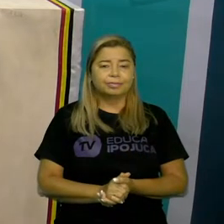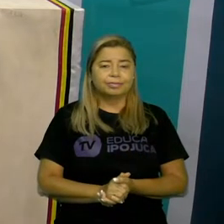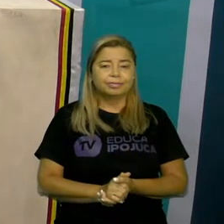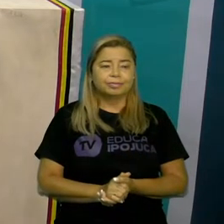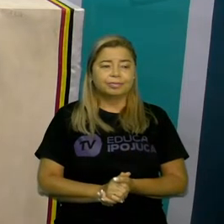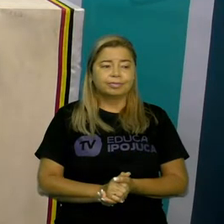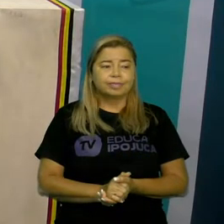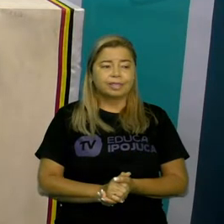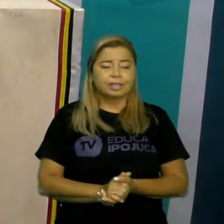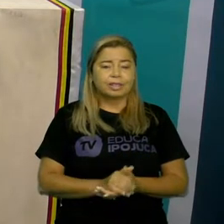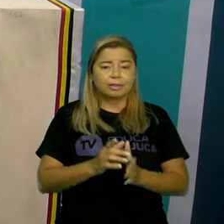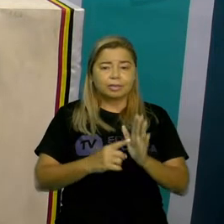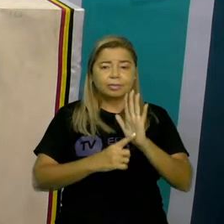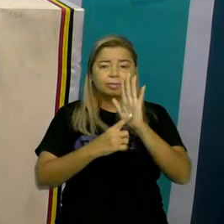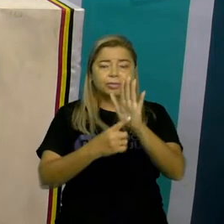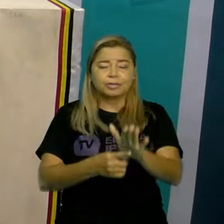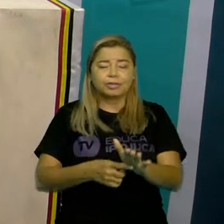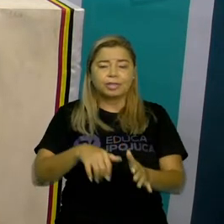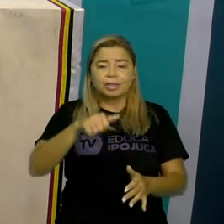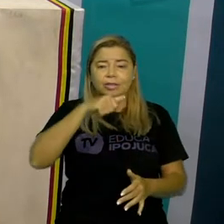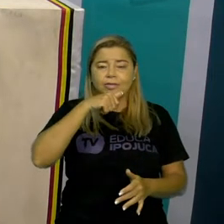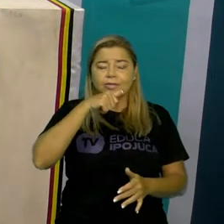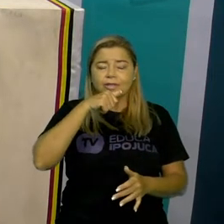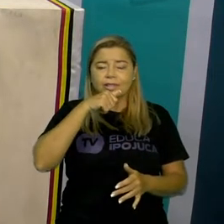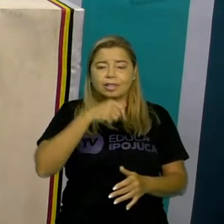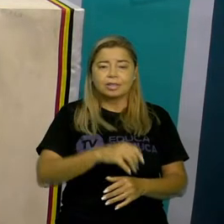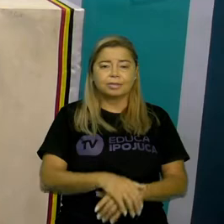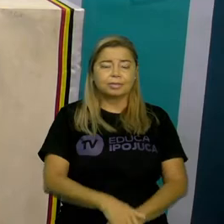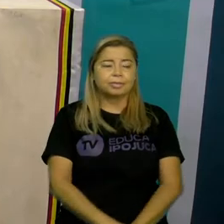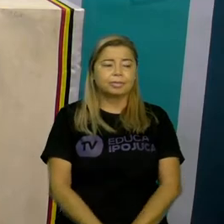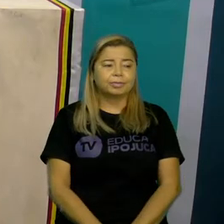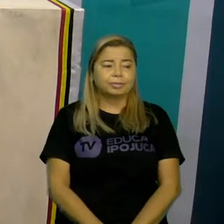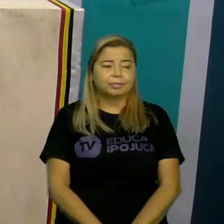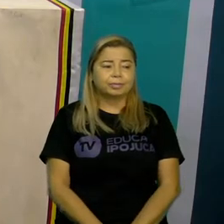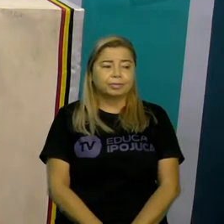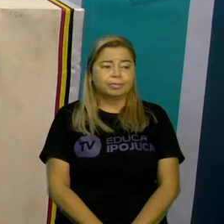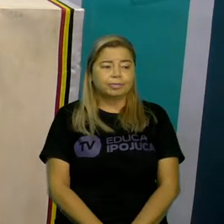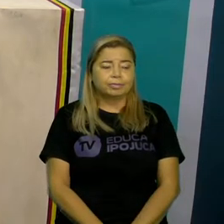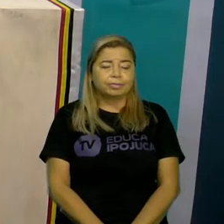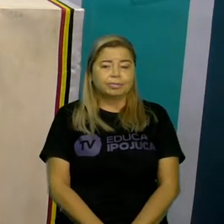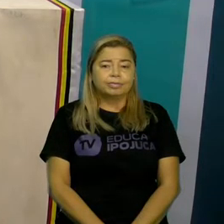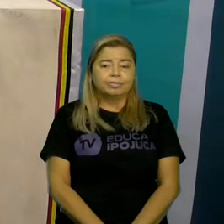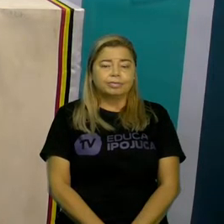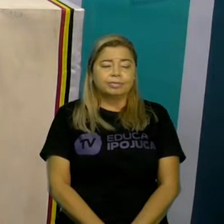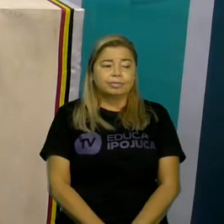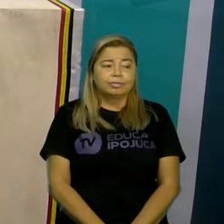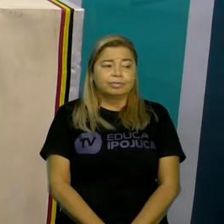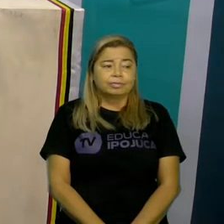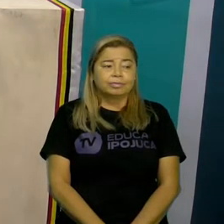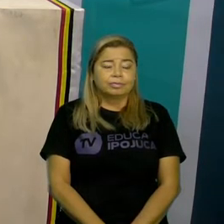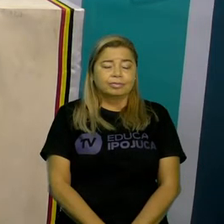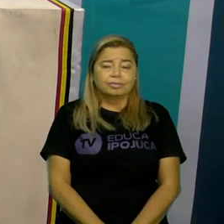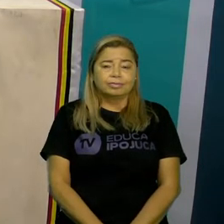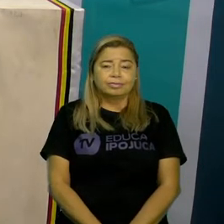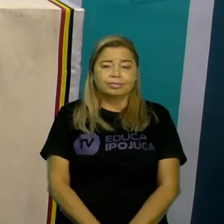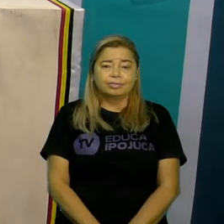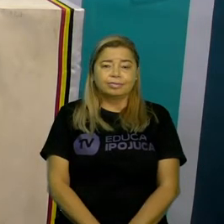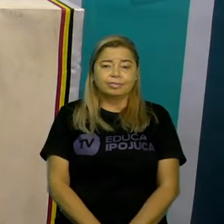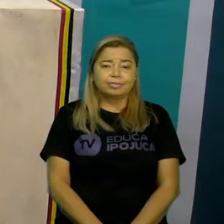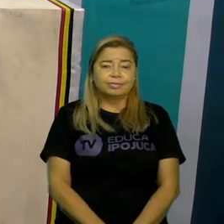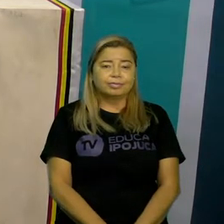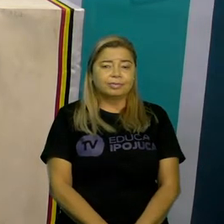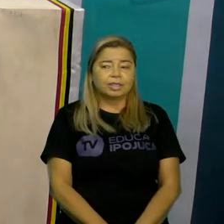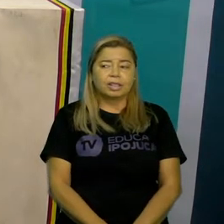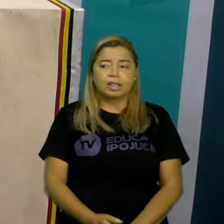a tia vai dar um exemplo aqui para vocês. A mãozinha, ó,